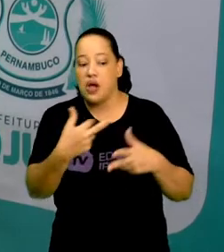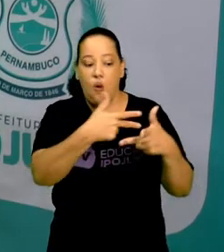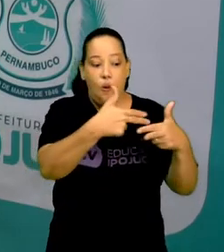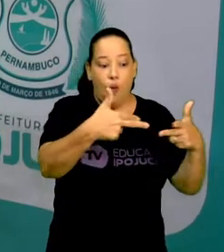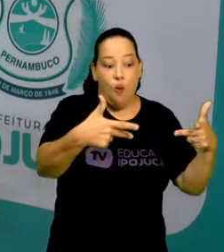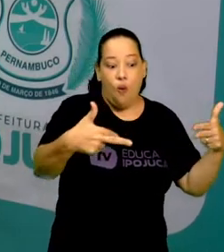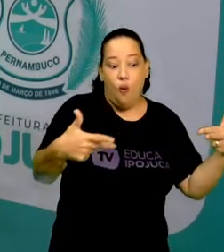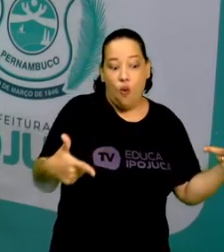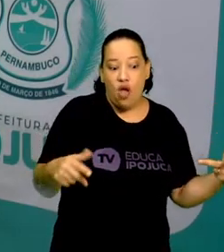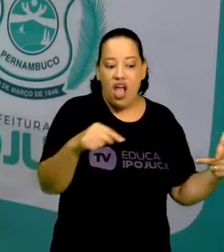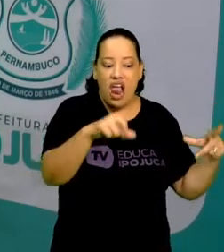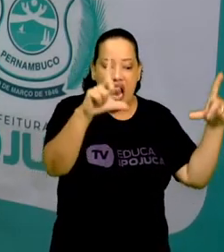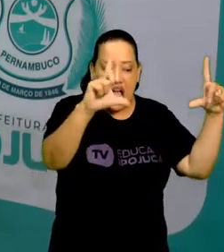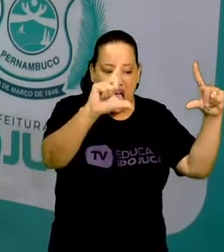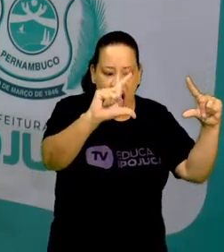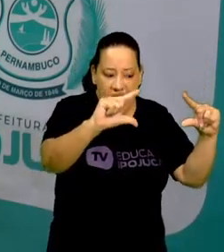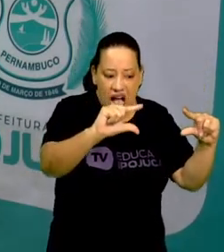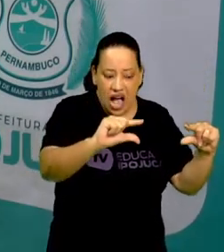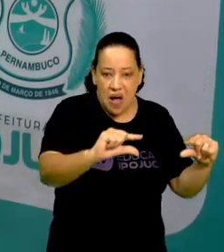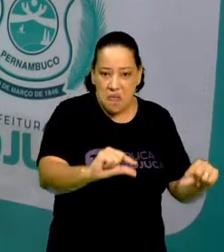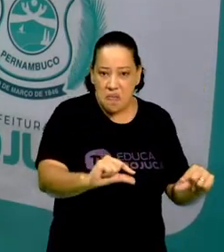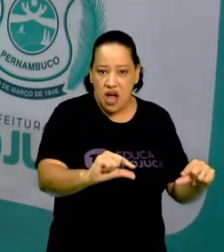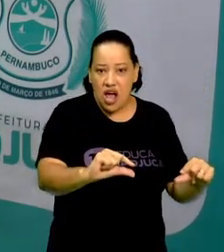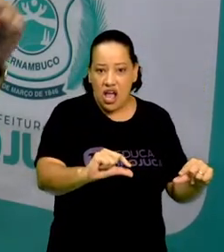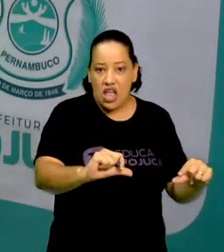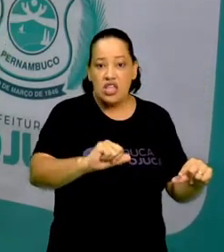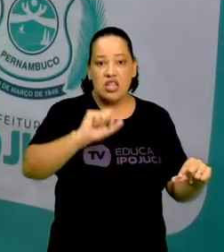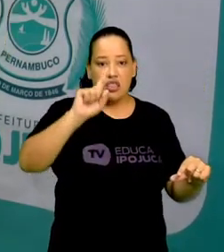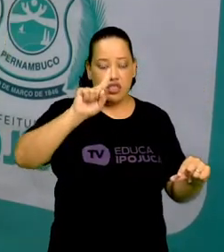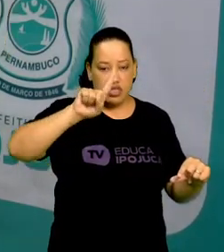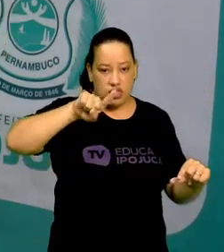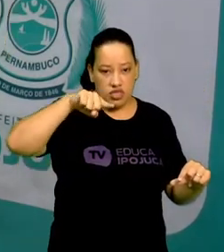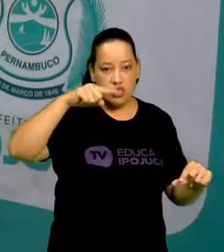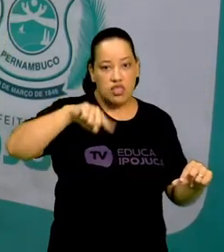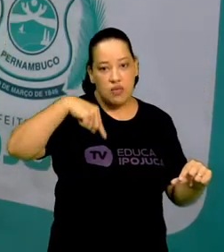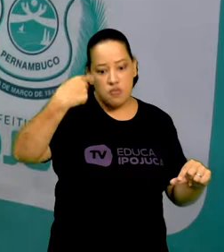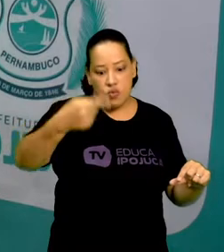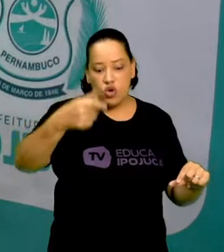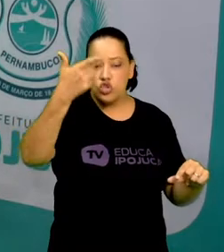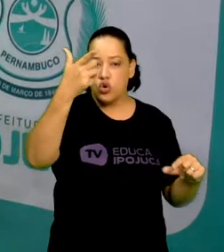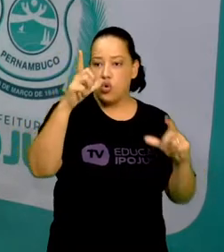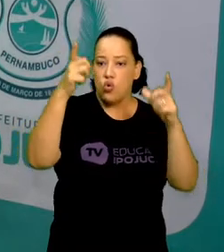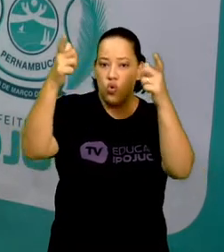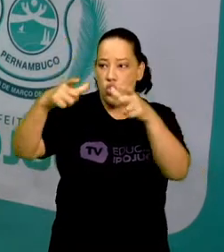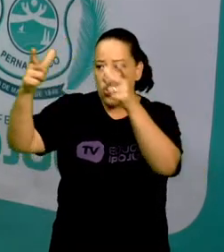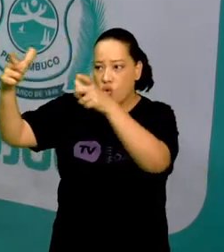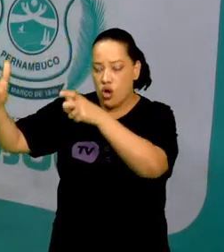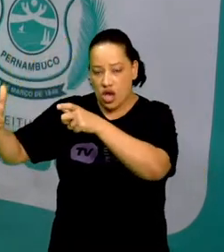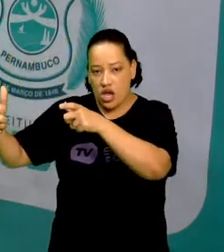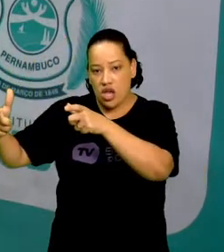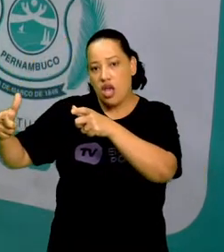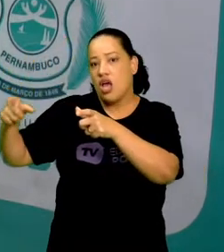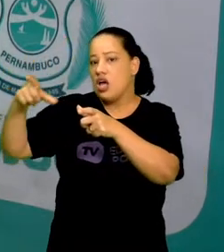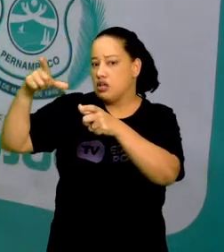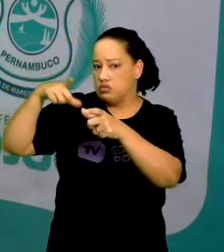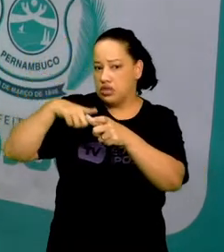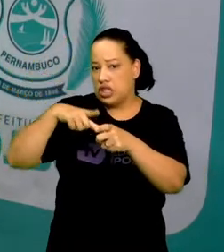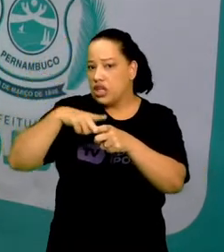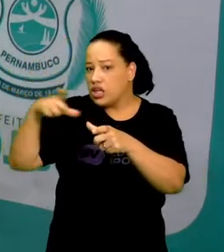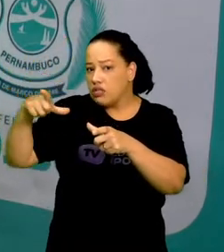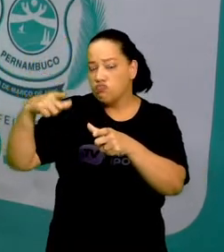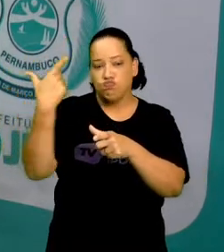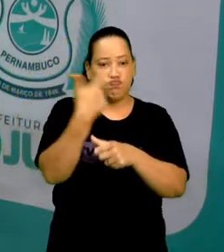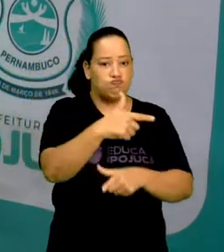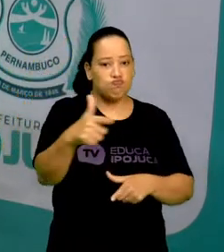forem esgotados, não vai ser possível reconhecer encontrar em nenhum outro planeta.